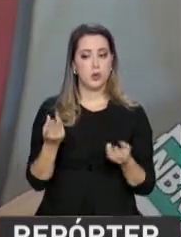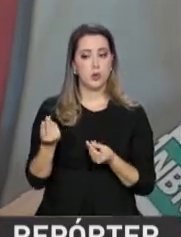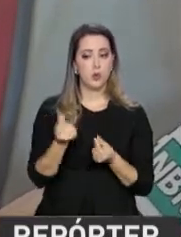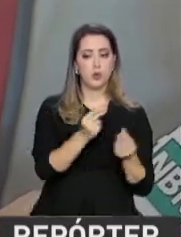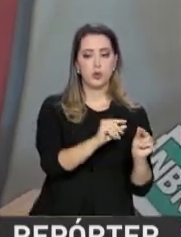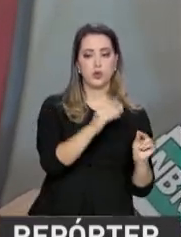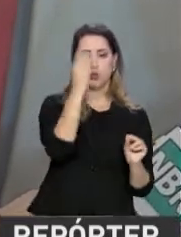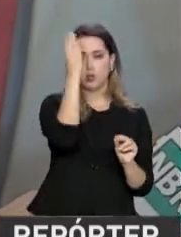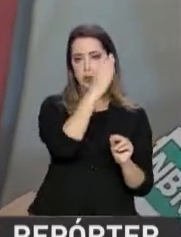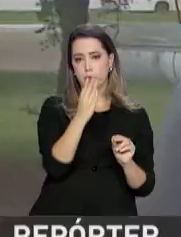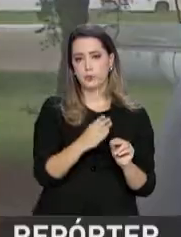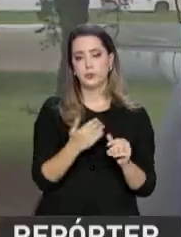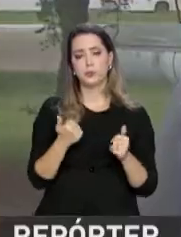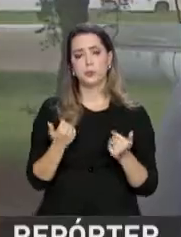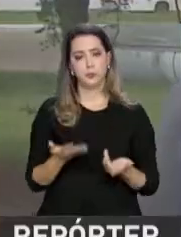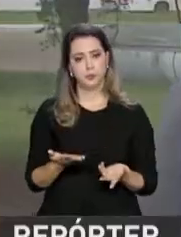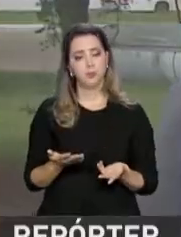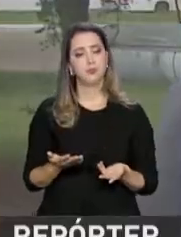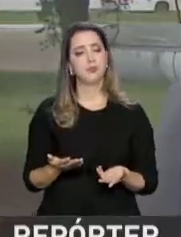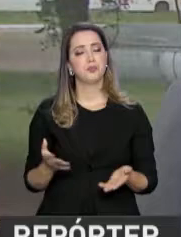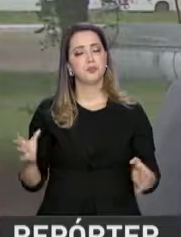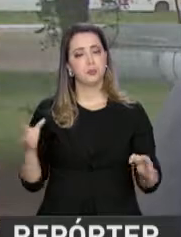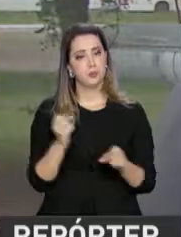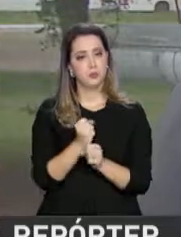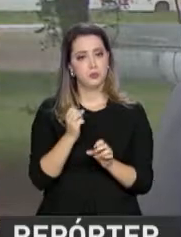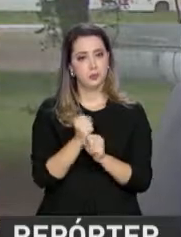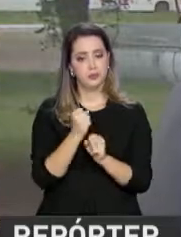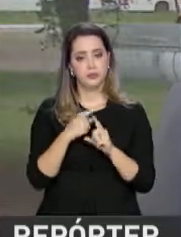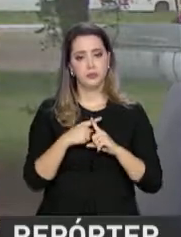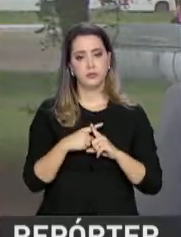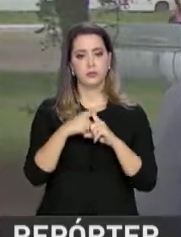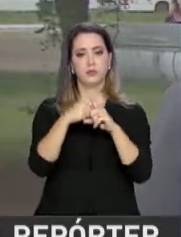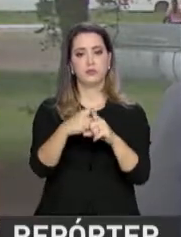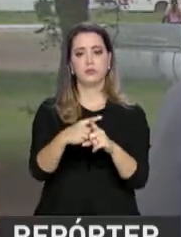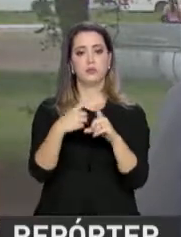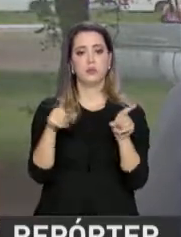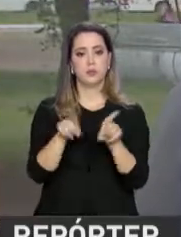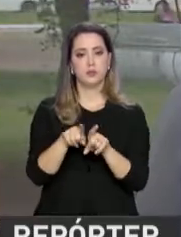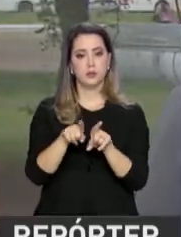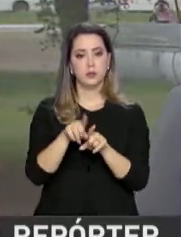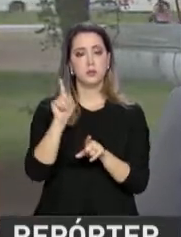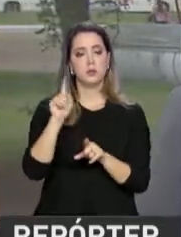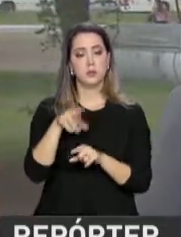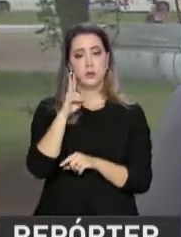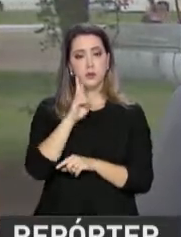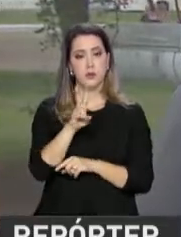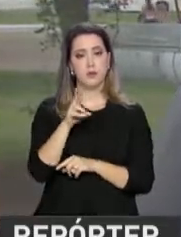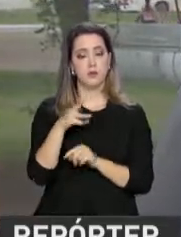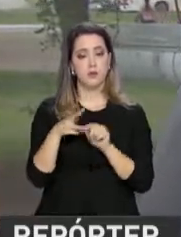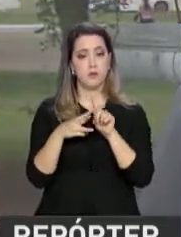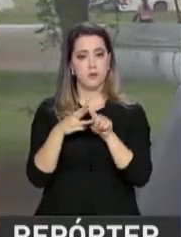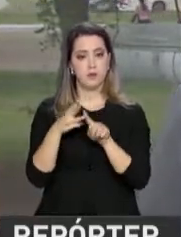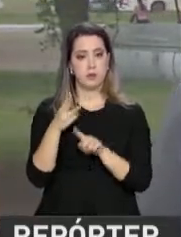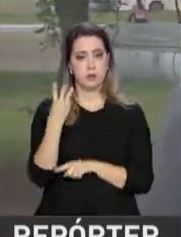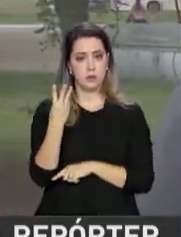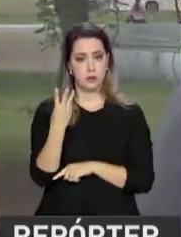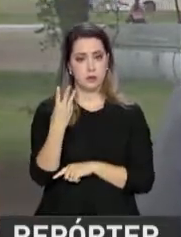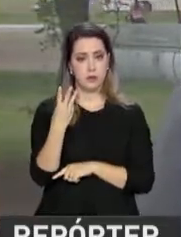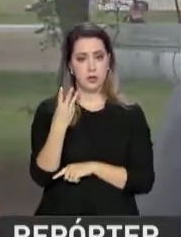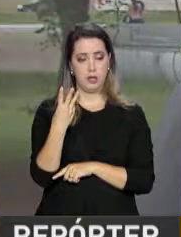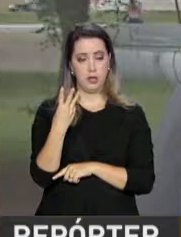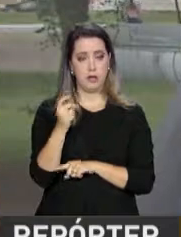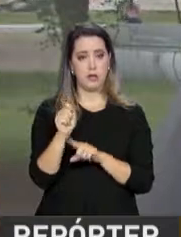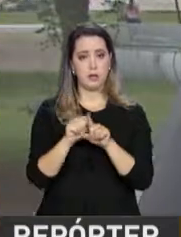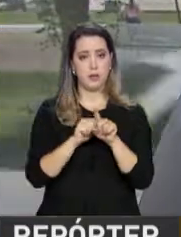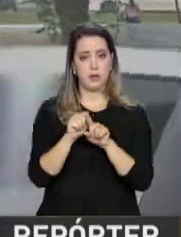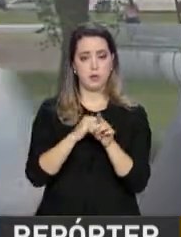produtivos no brasil o saldo positivo na balança comercial brasileira também foi registrado nos três primeiros meses deste ano